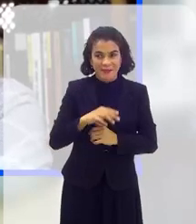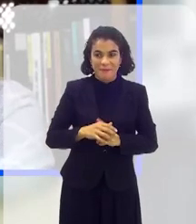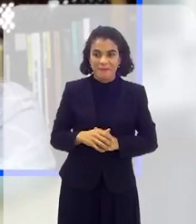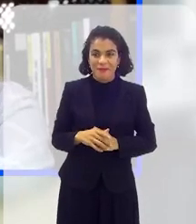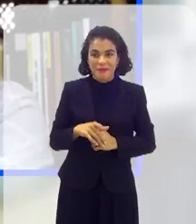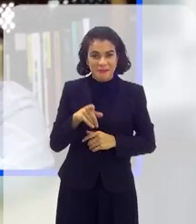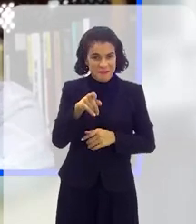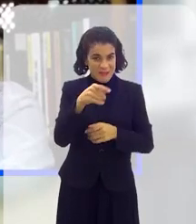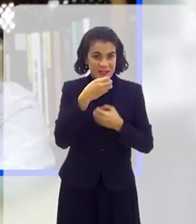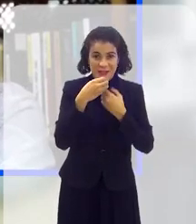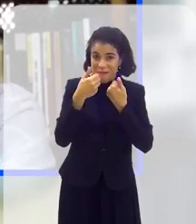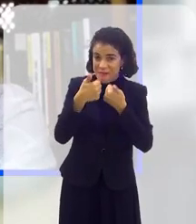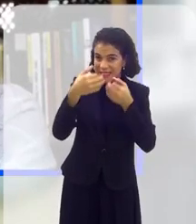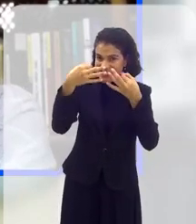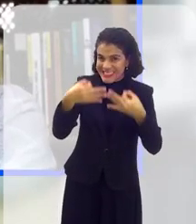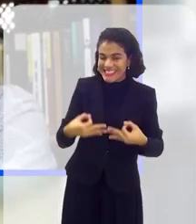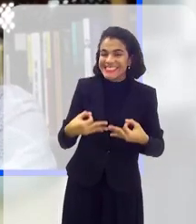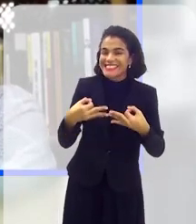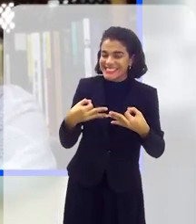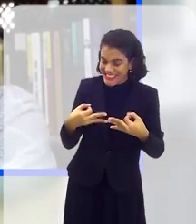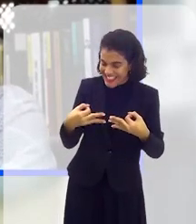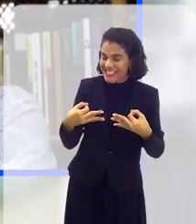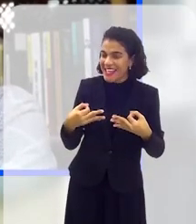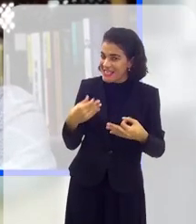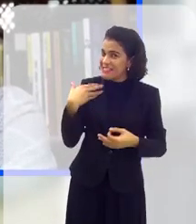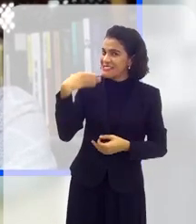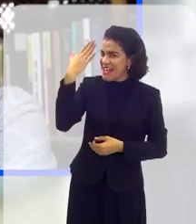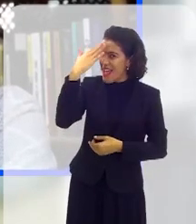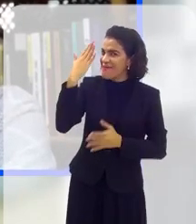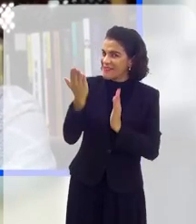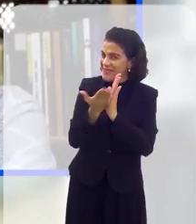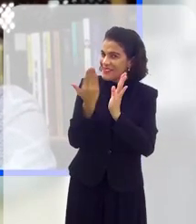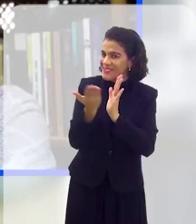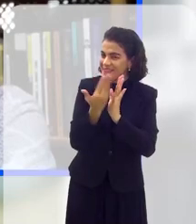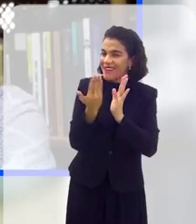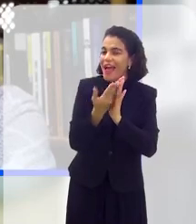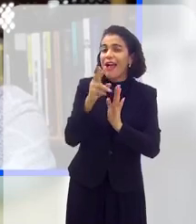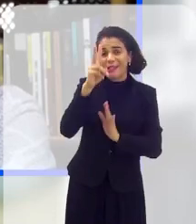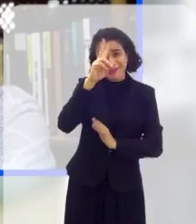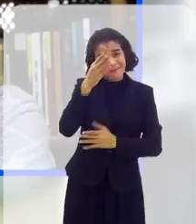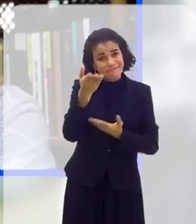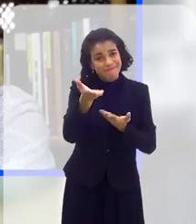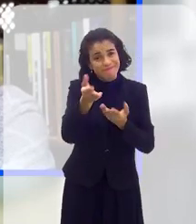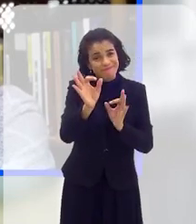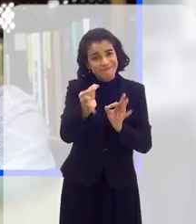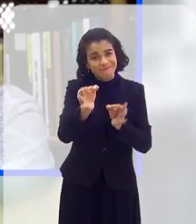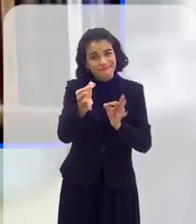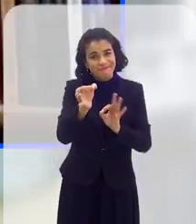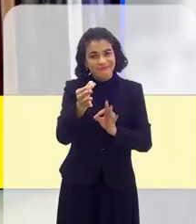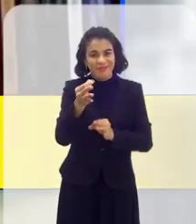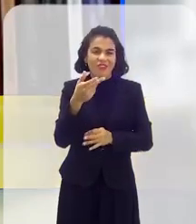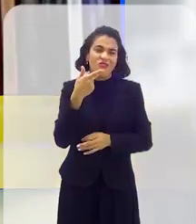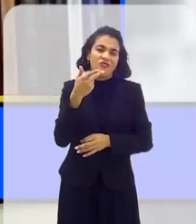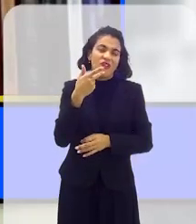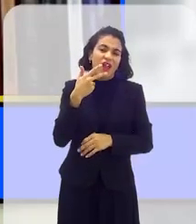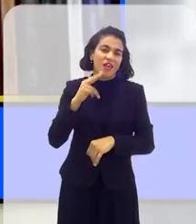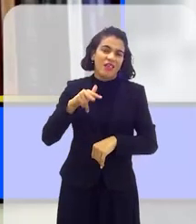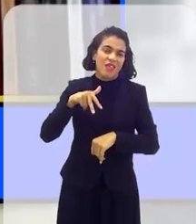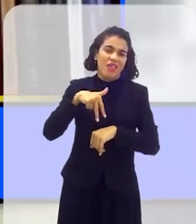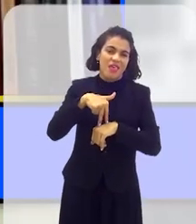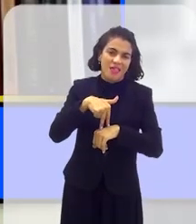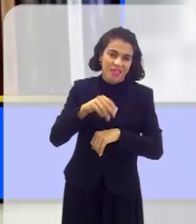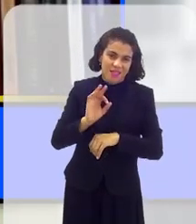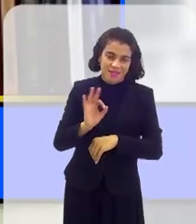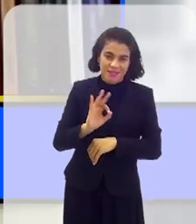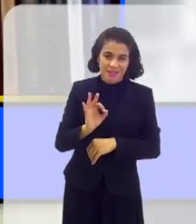história. Flávio, você tá bem certa, você tá sabendo bem do enredo. A história é essa, não vou dizer que é